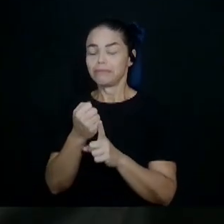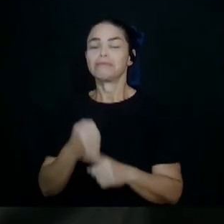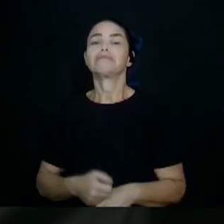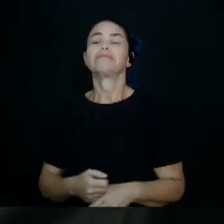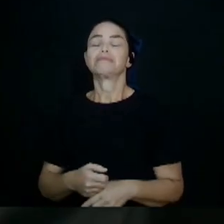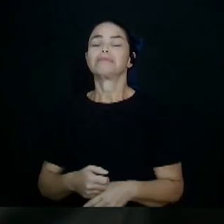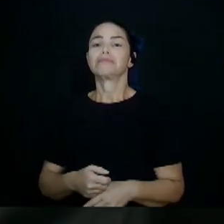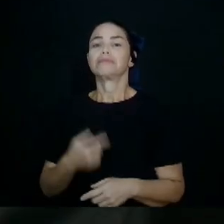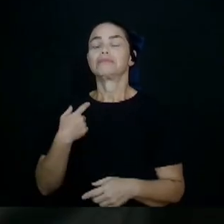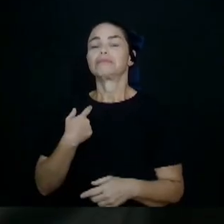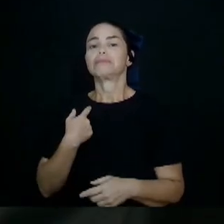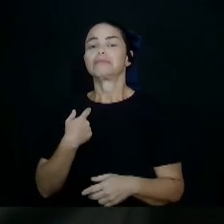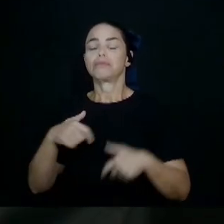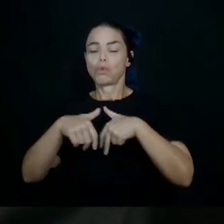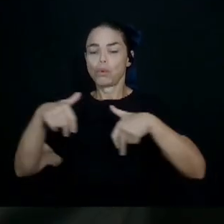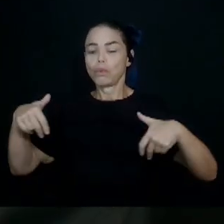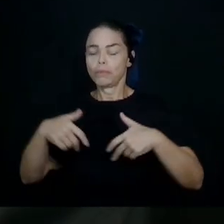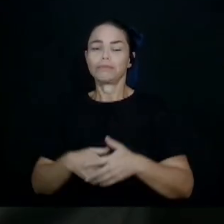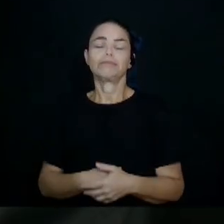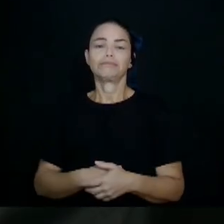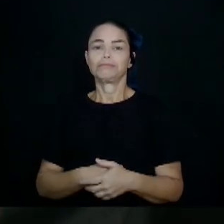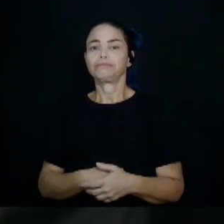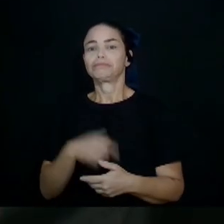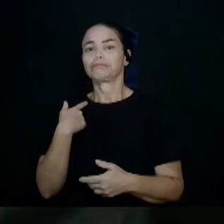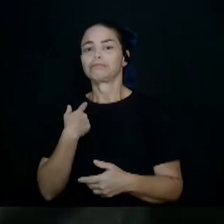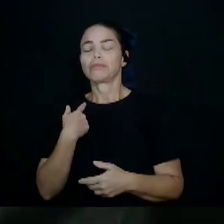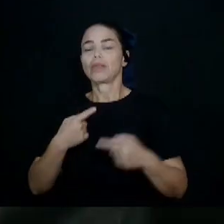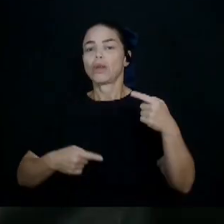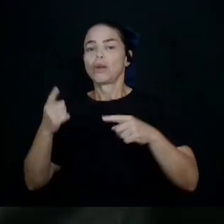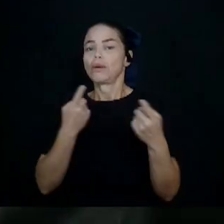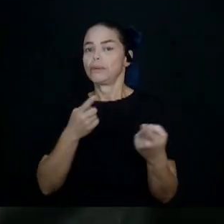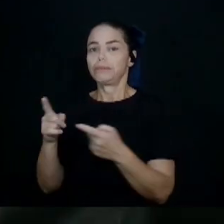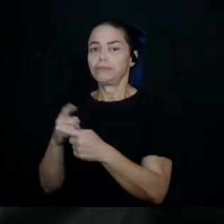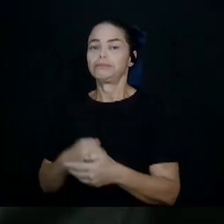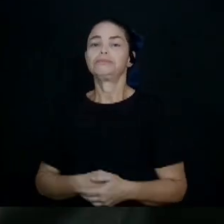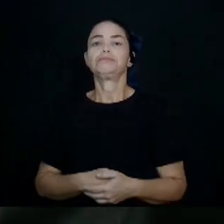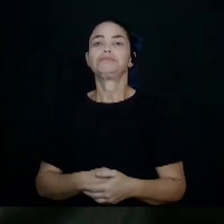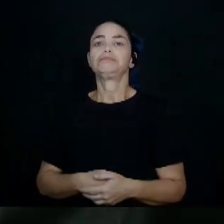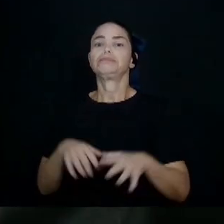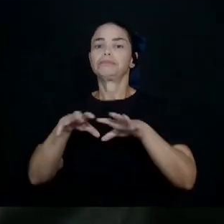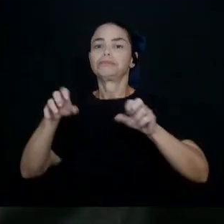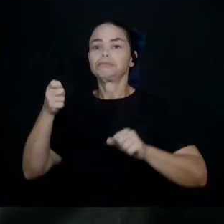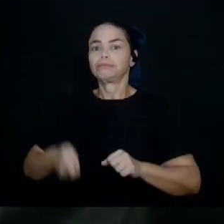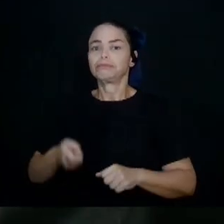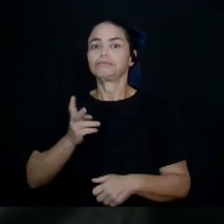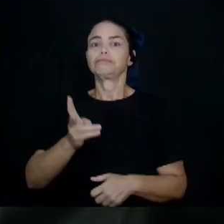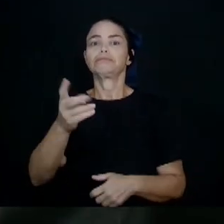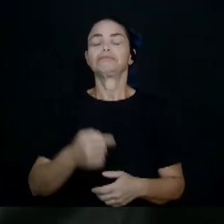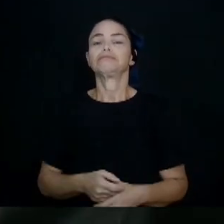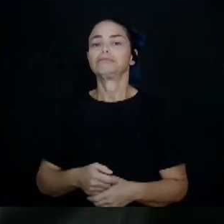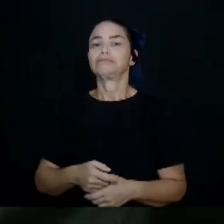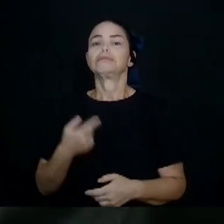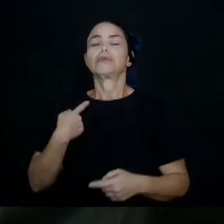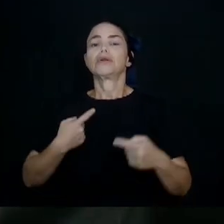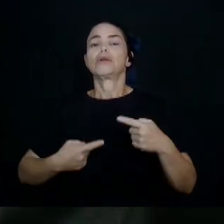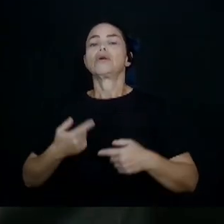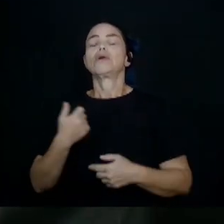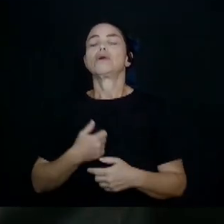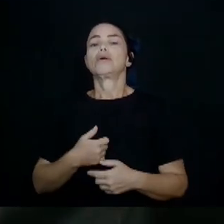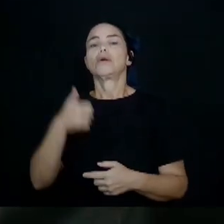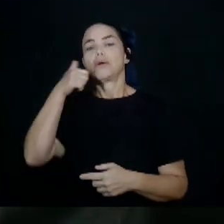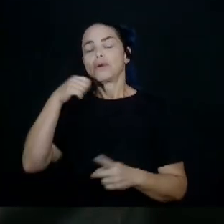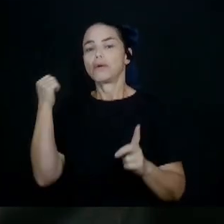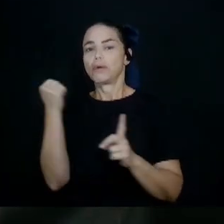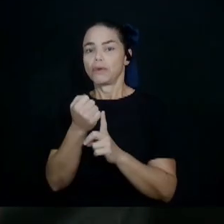política de gênero. Bom, a organização do evento é do Fórum Permanente contra a Violência Política de Gênero e o Feminicídio de Campinas, criado